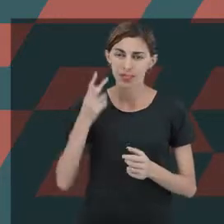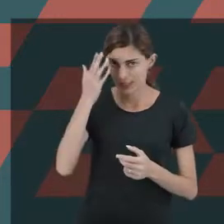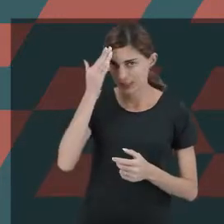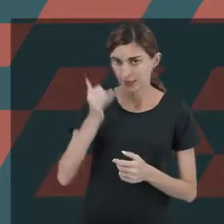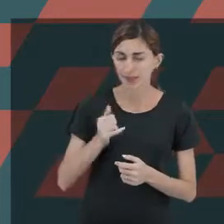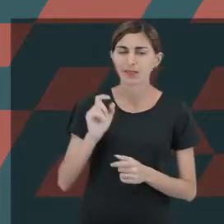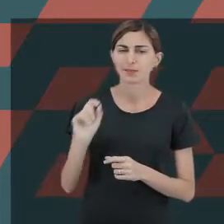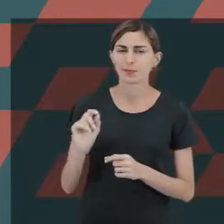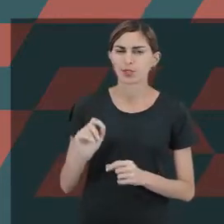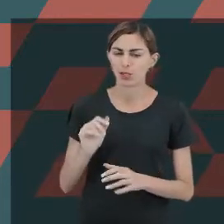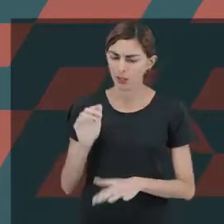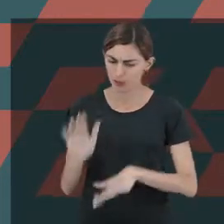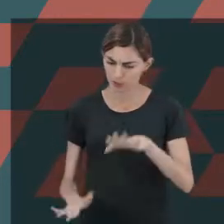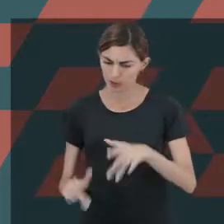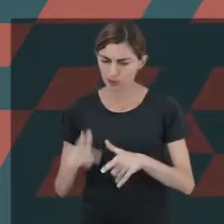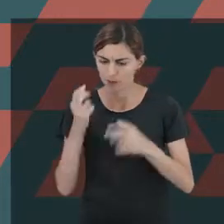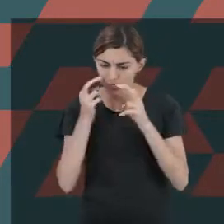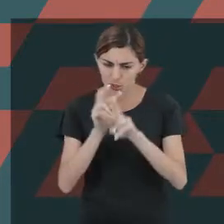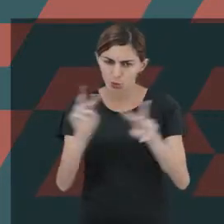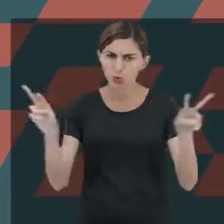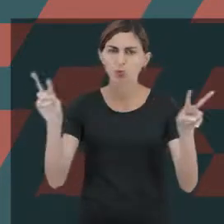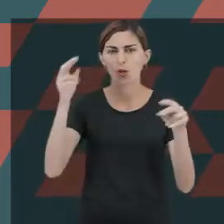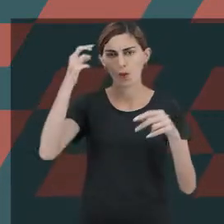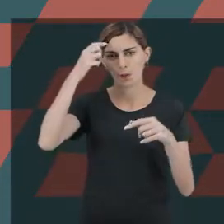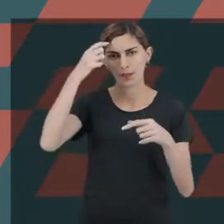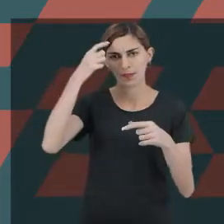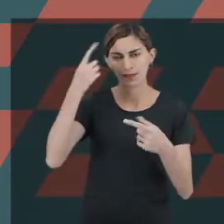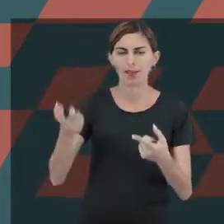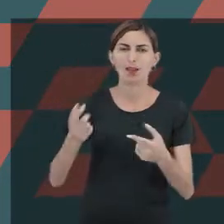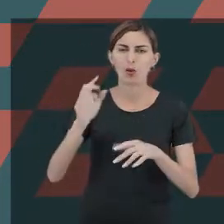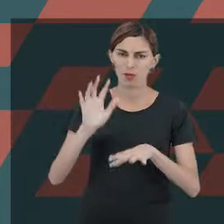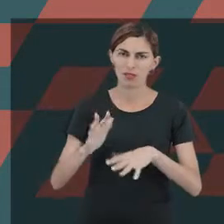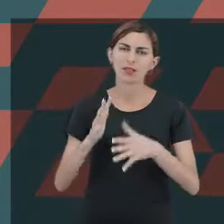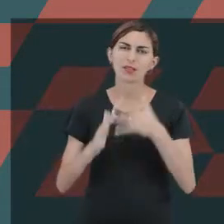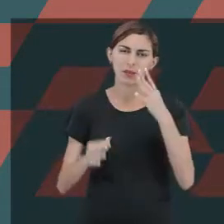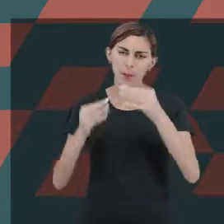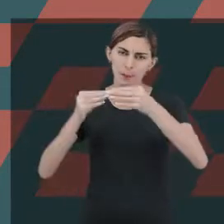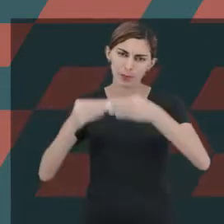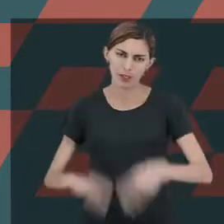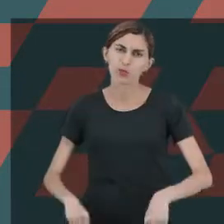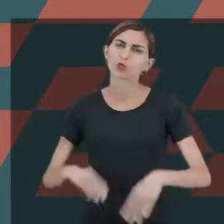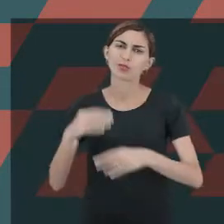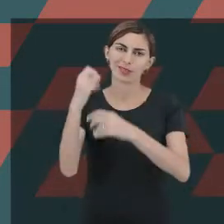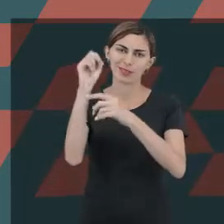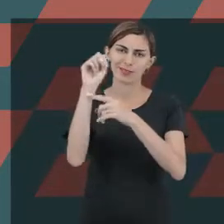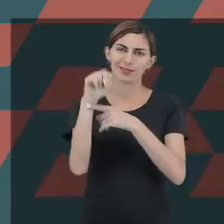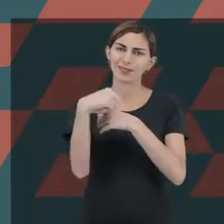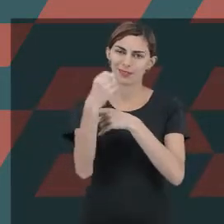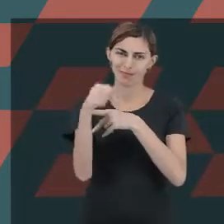que comprometimento visual, comprometimento mental, ele pode interferir no prognóstico motor.